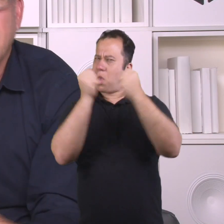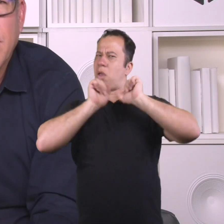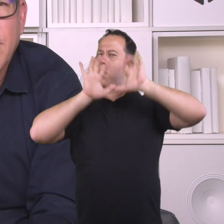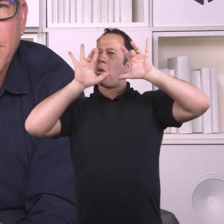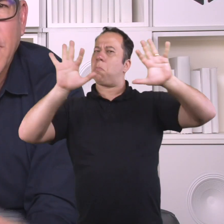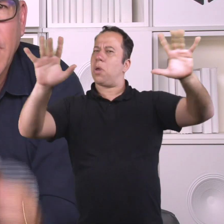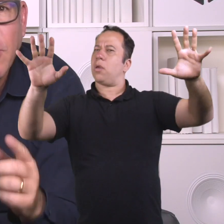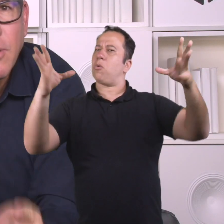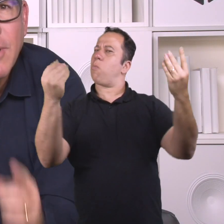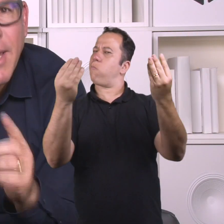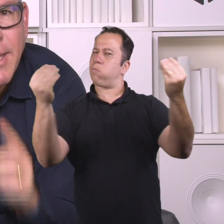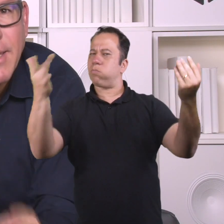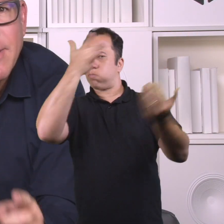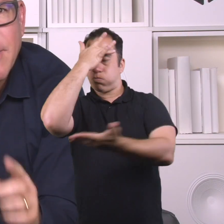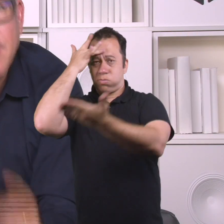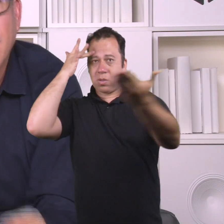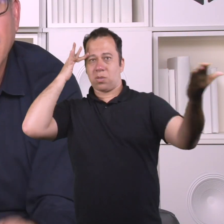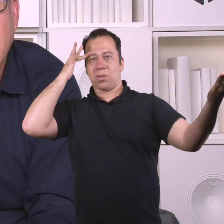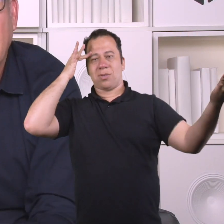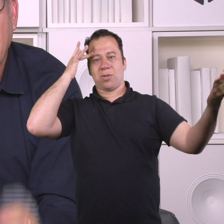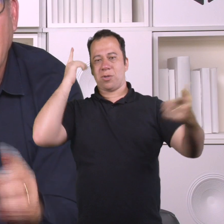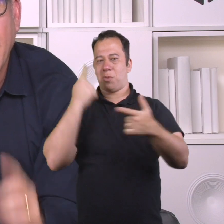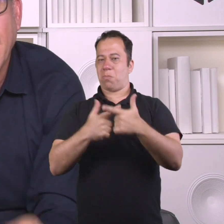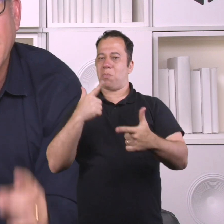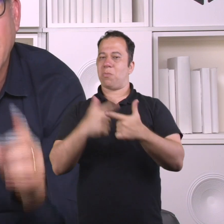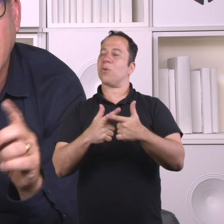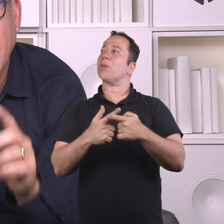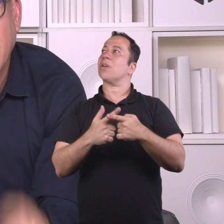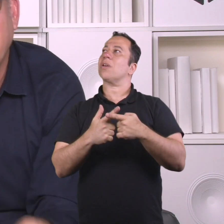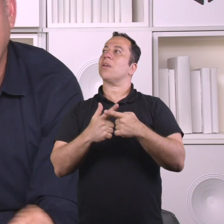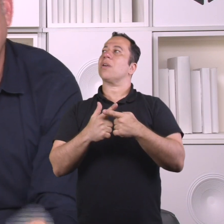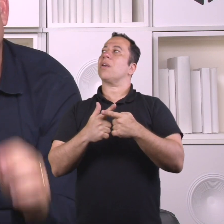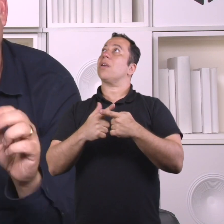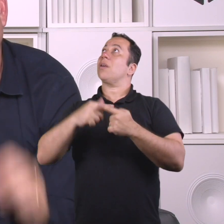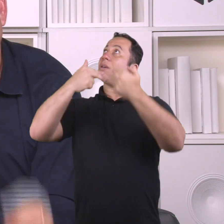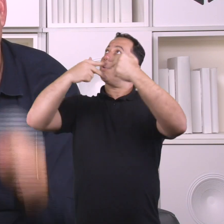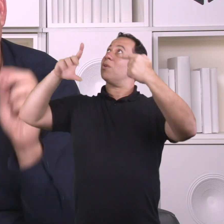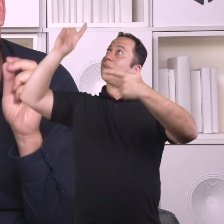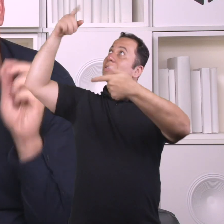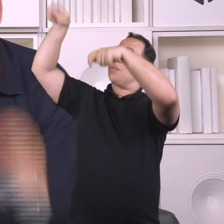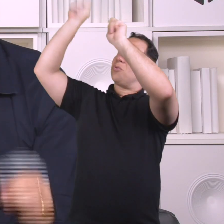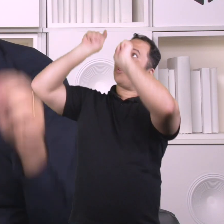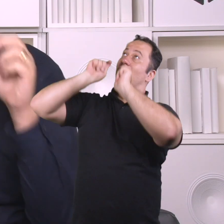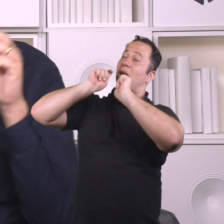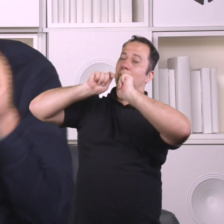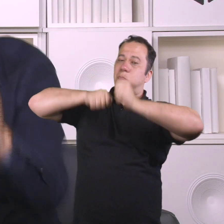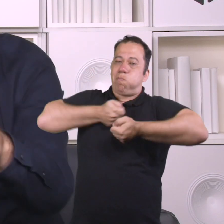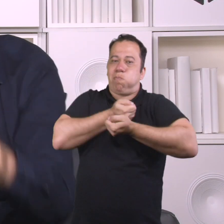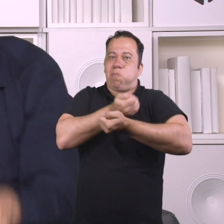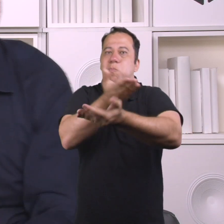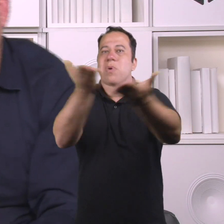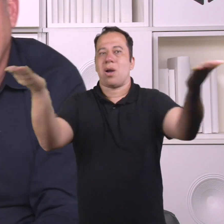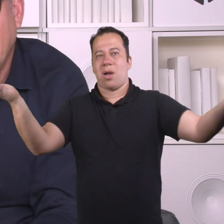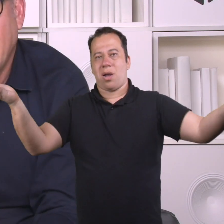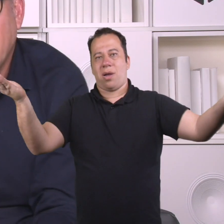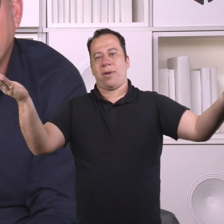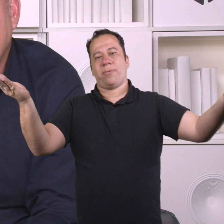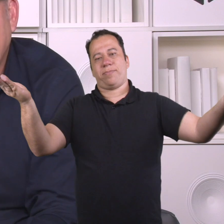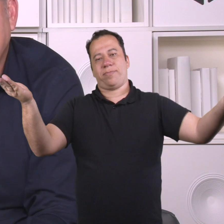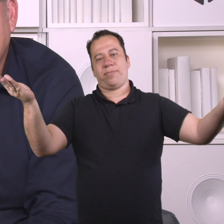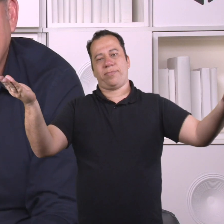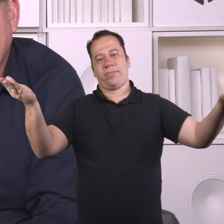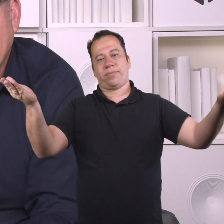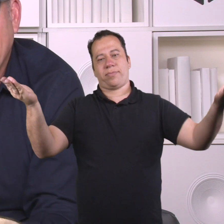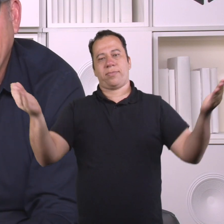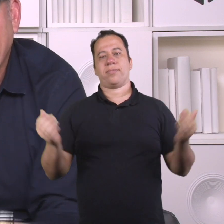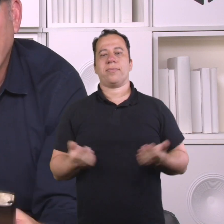abrangência de pessoas, porque toda a riqueza de Deus é riqueza coletiva, é riqueza para o bem comum. Então eu